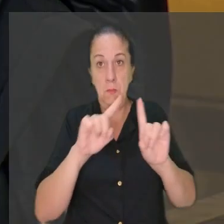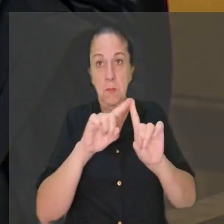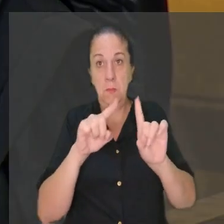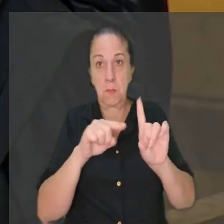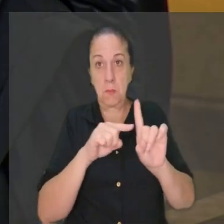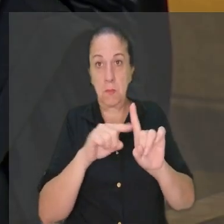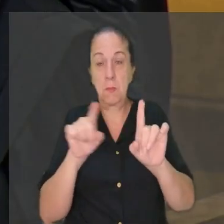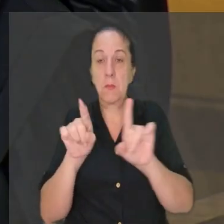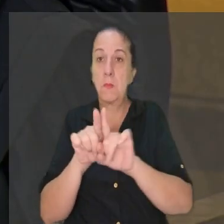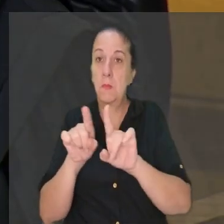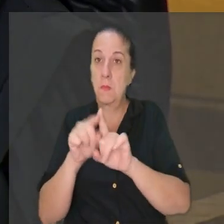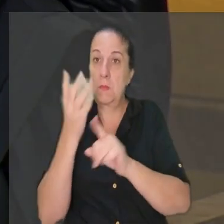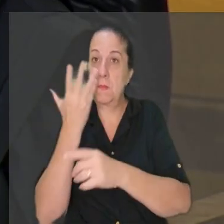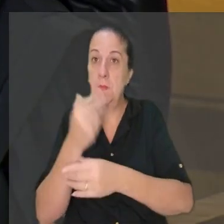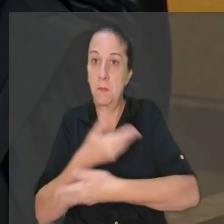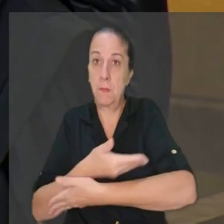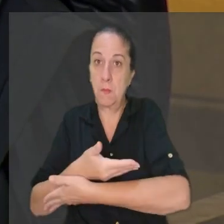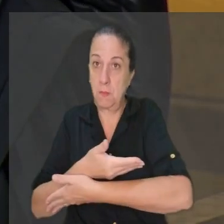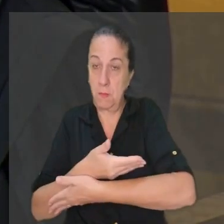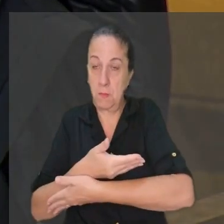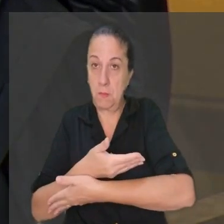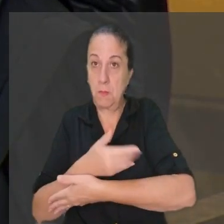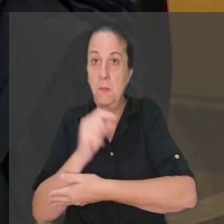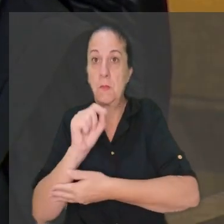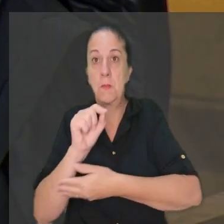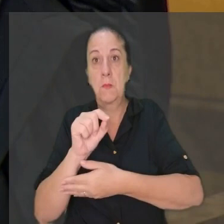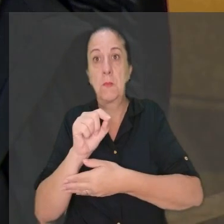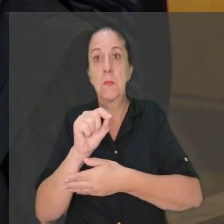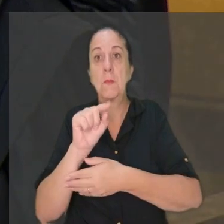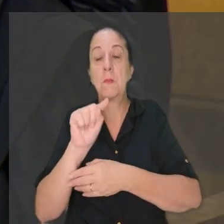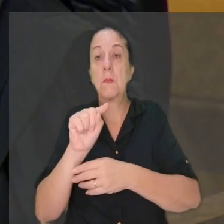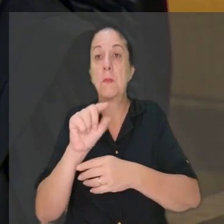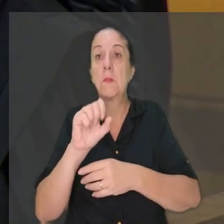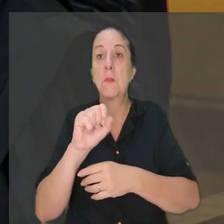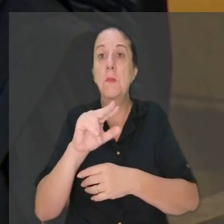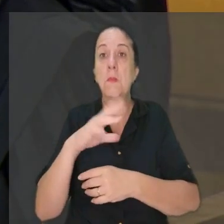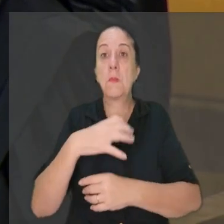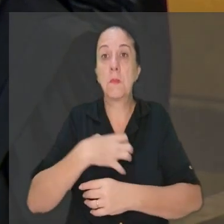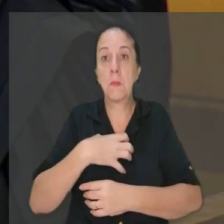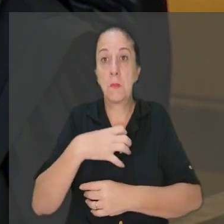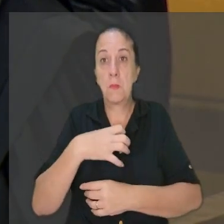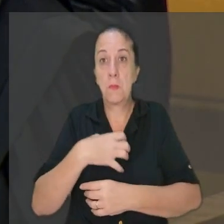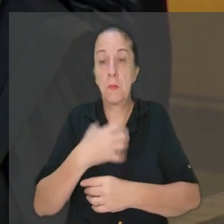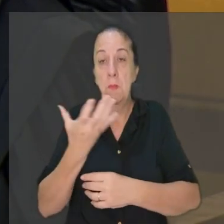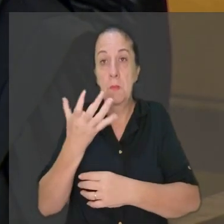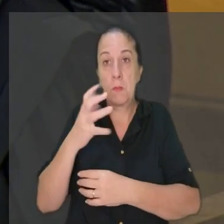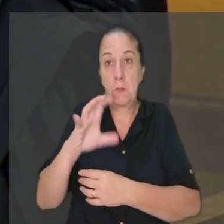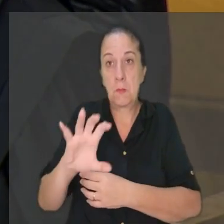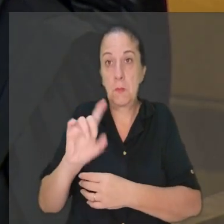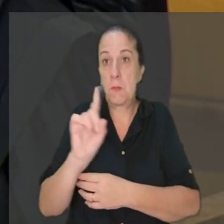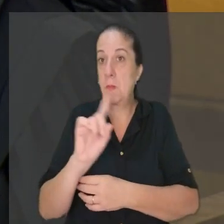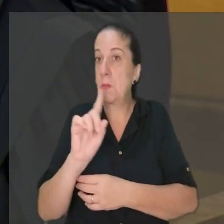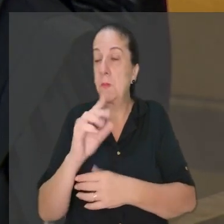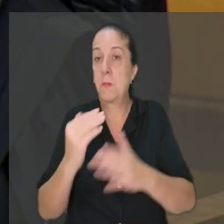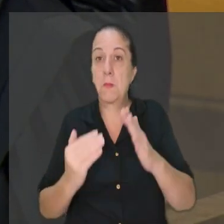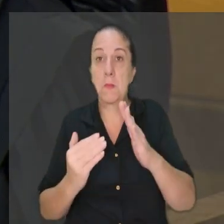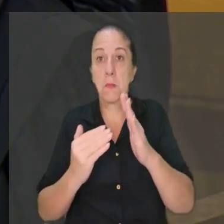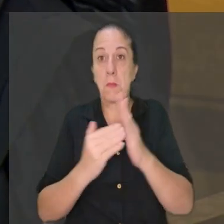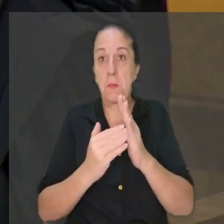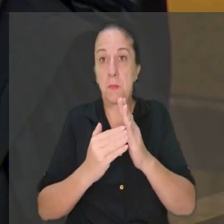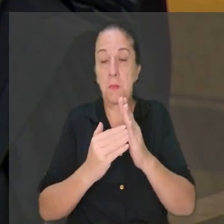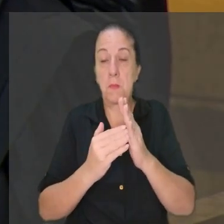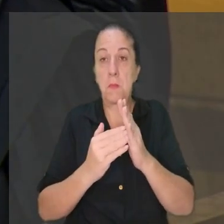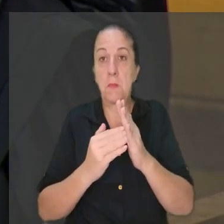apenas a empregada gestante, mas também a criança. Estou reafirmando a jurisprudência desta subseção no sentido que a recusa